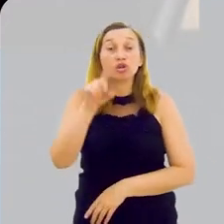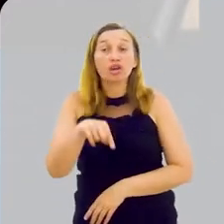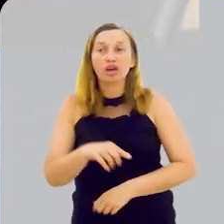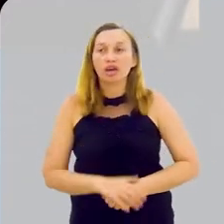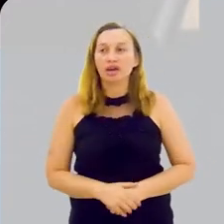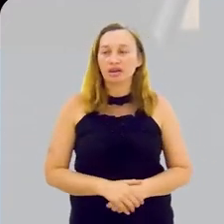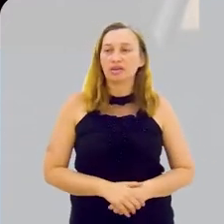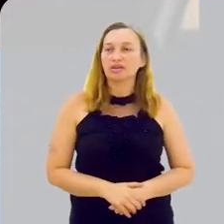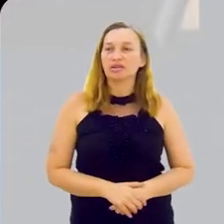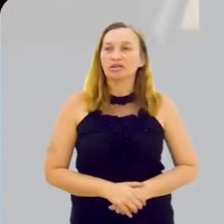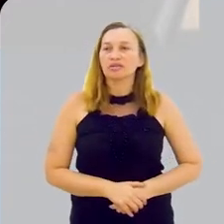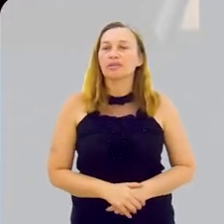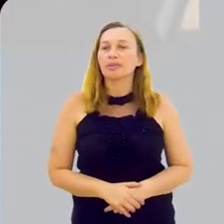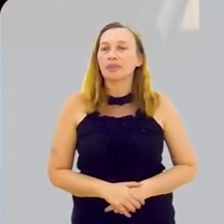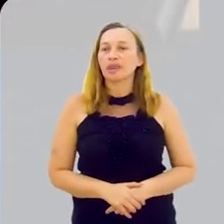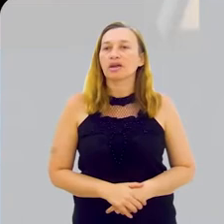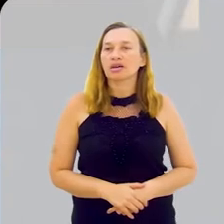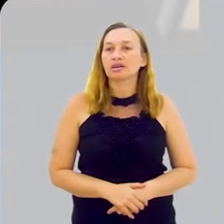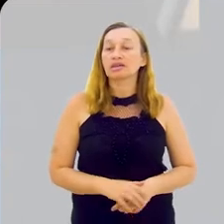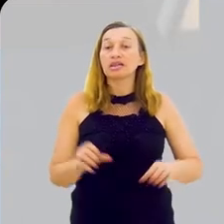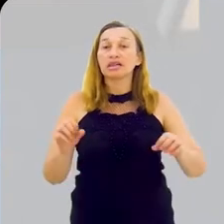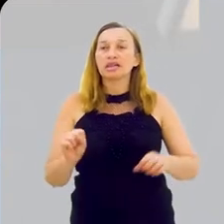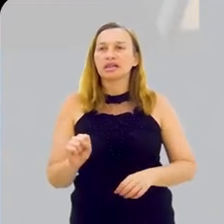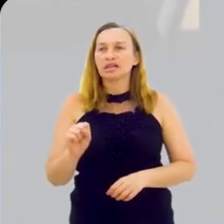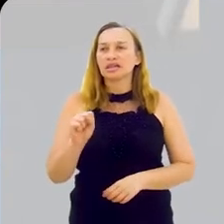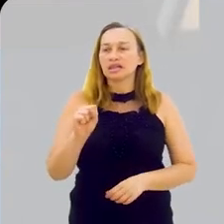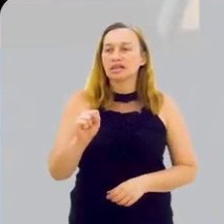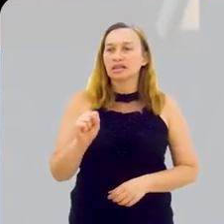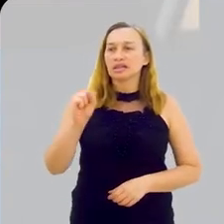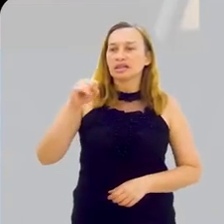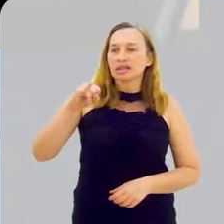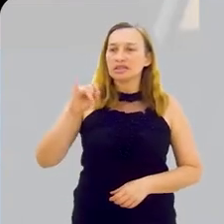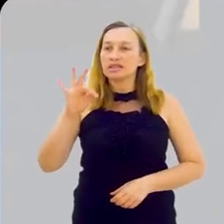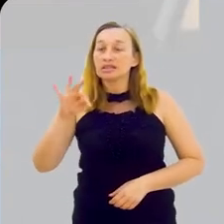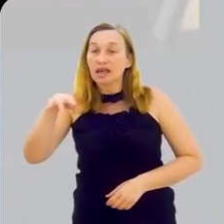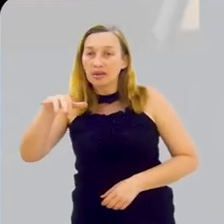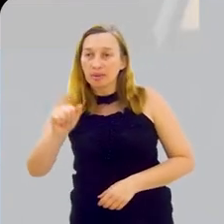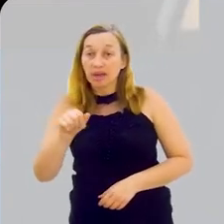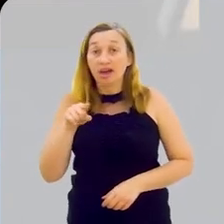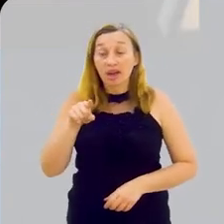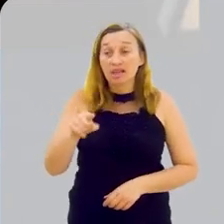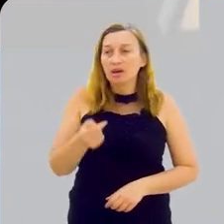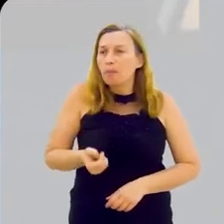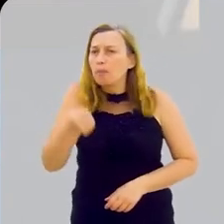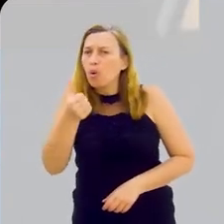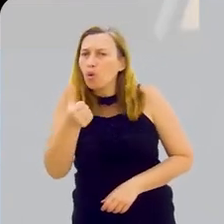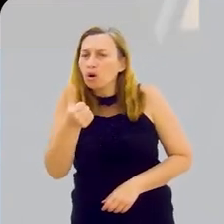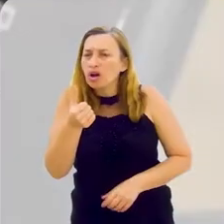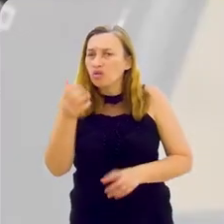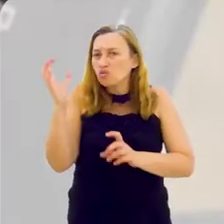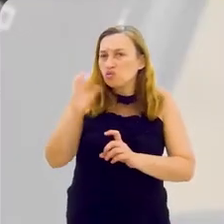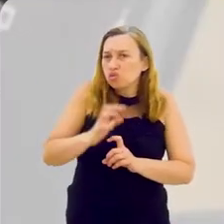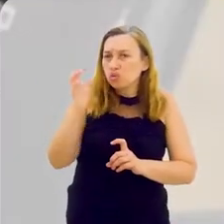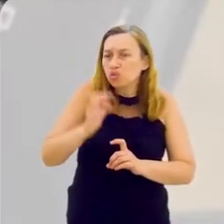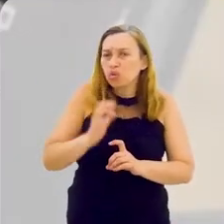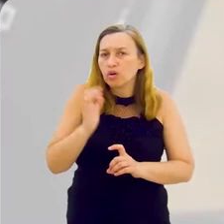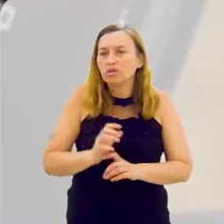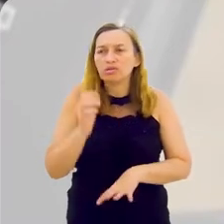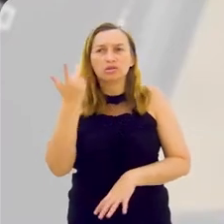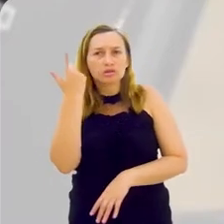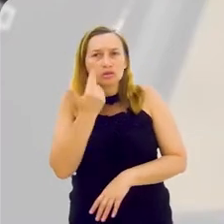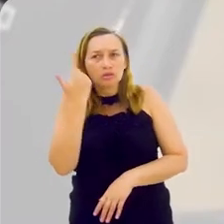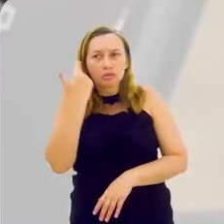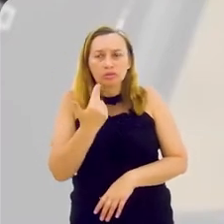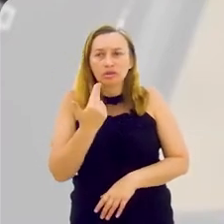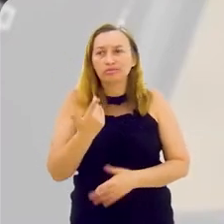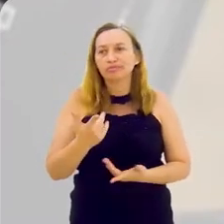E tem a última, que é o fator de competitividade, que é o terceiro, que é a sistêmica. Esse você tem